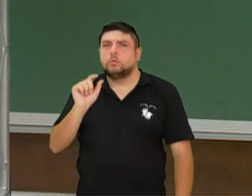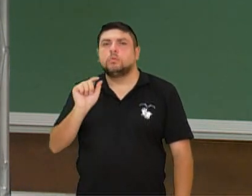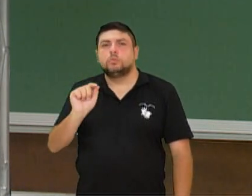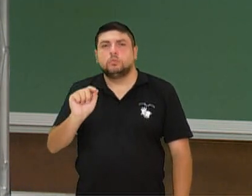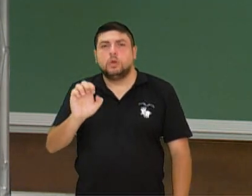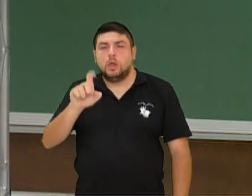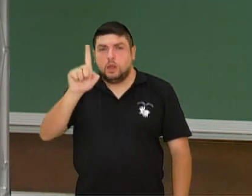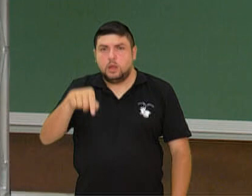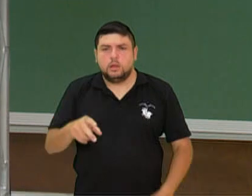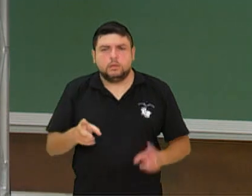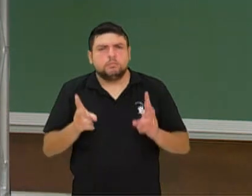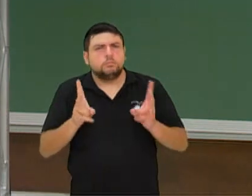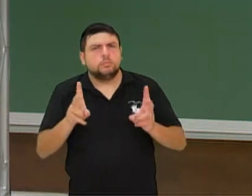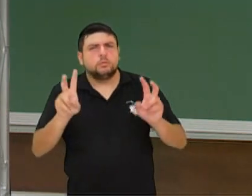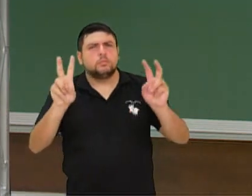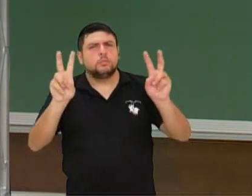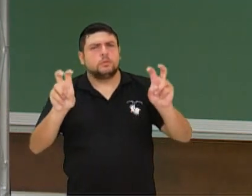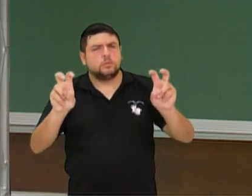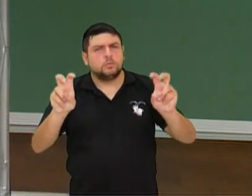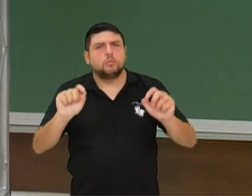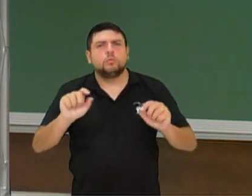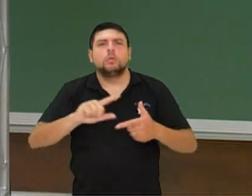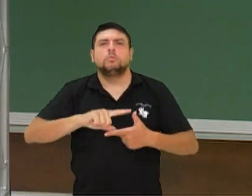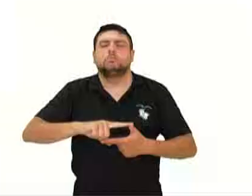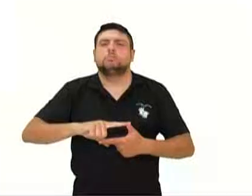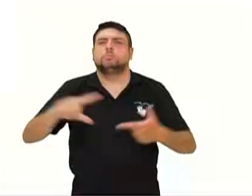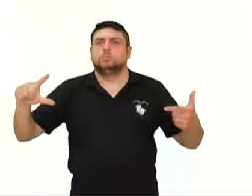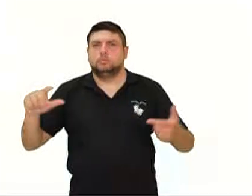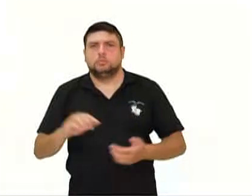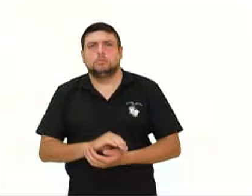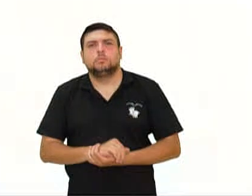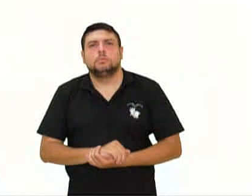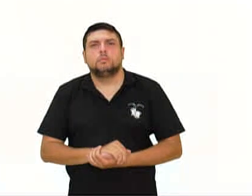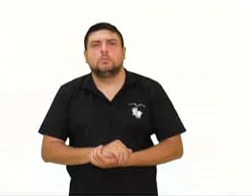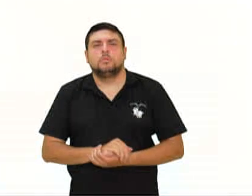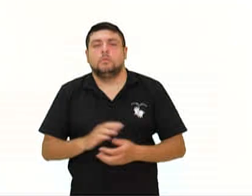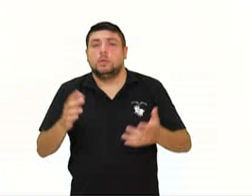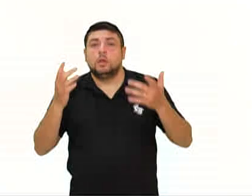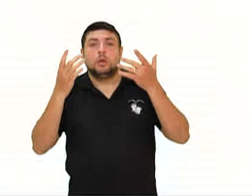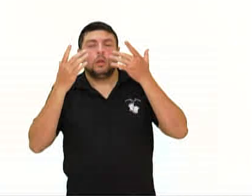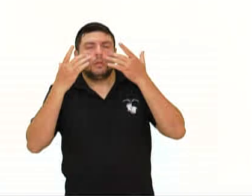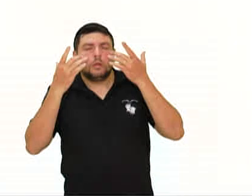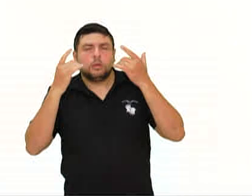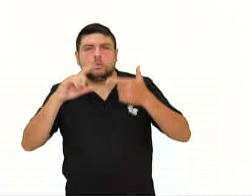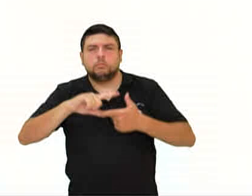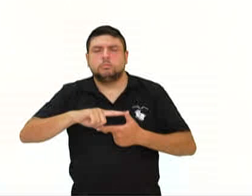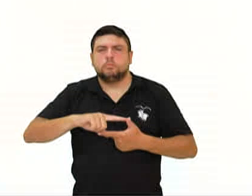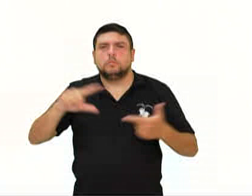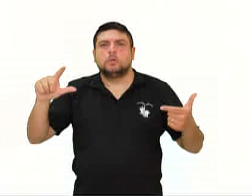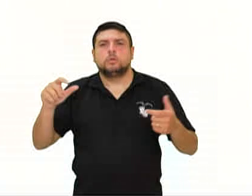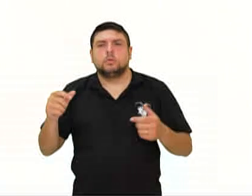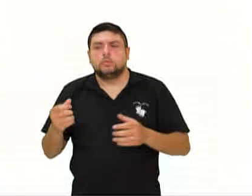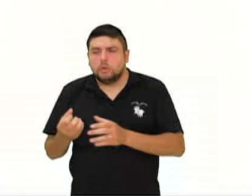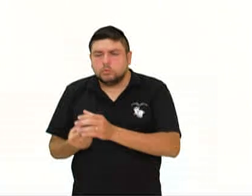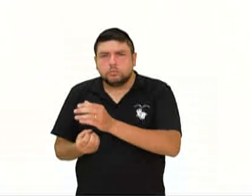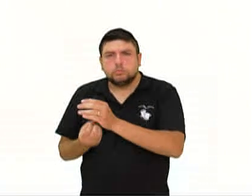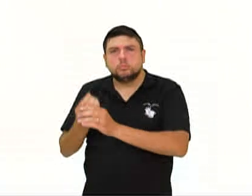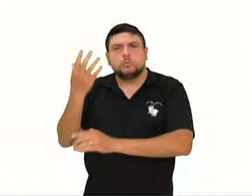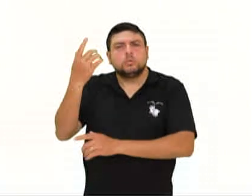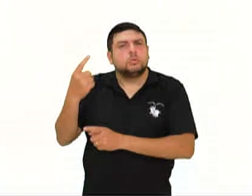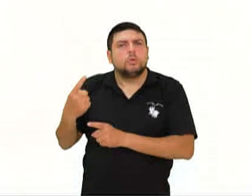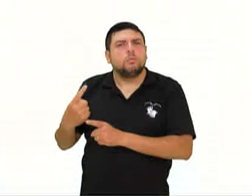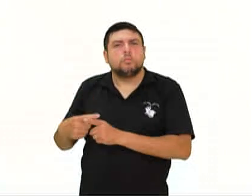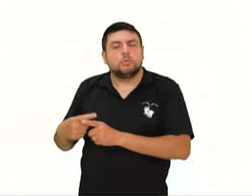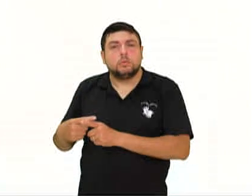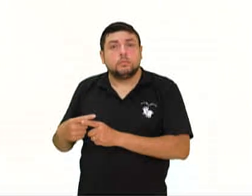girando em torno desse mesmo assunto que é o modernismo. O teatro moderno surgiu com a necessidade da criação de um formato de